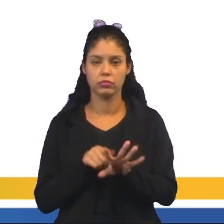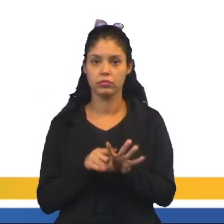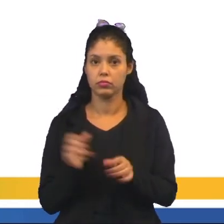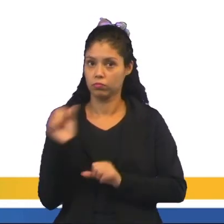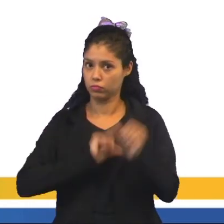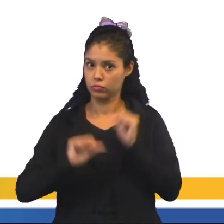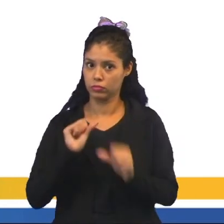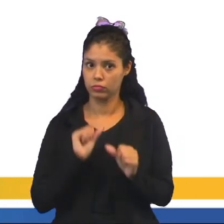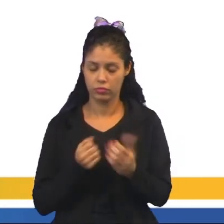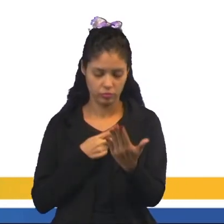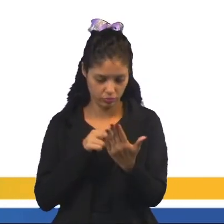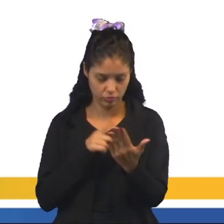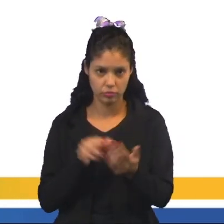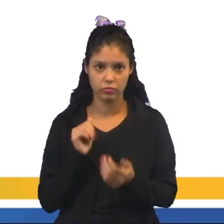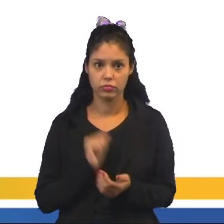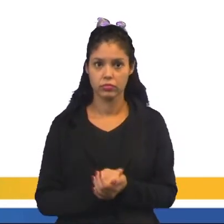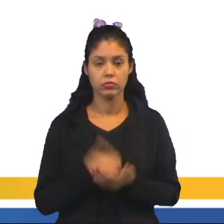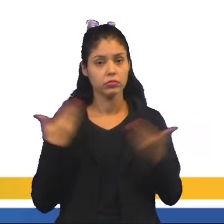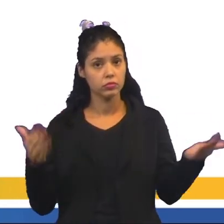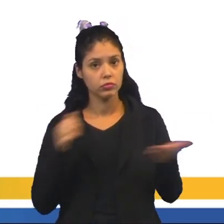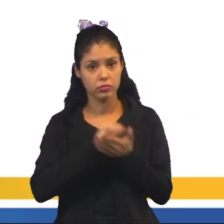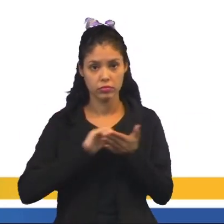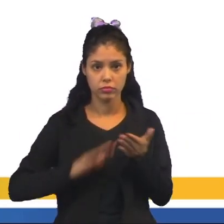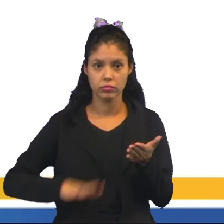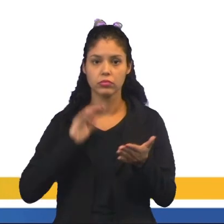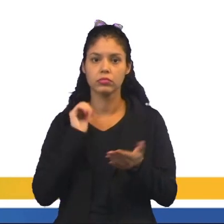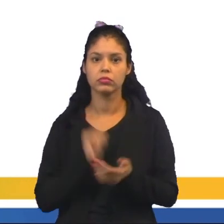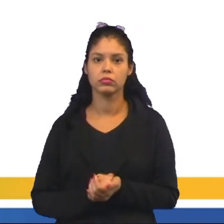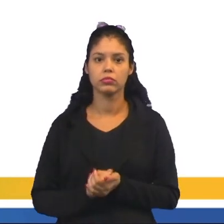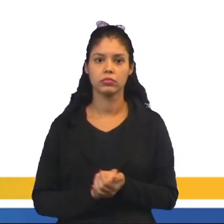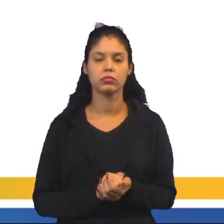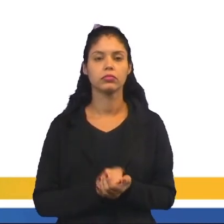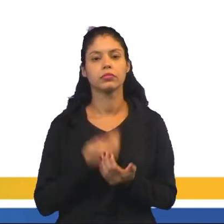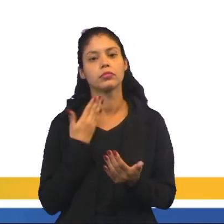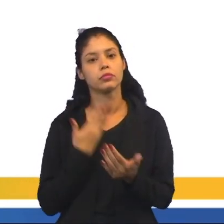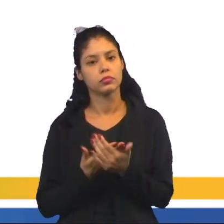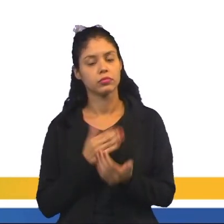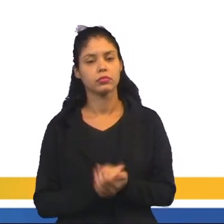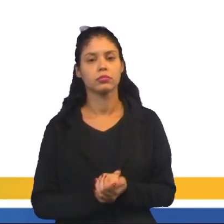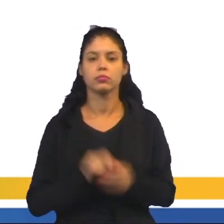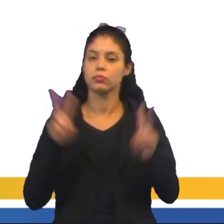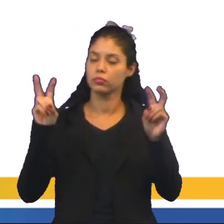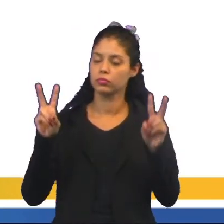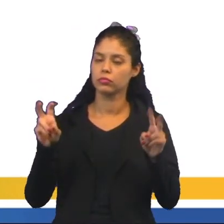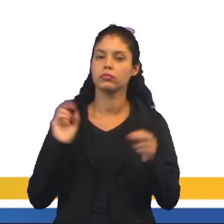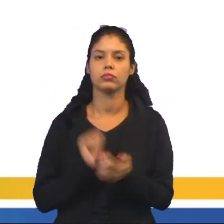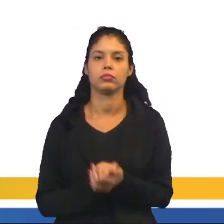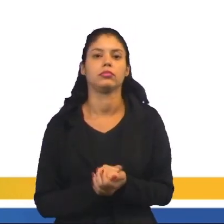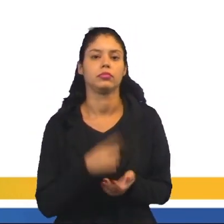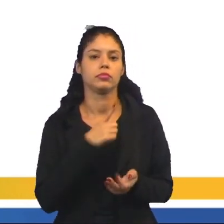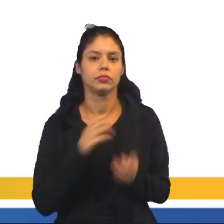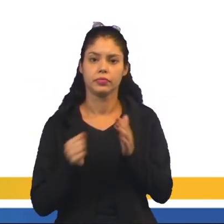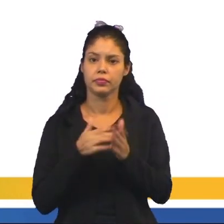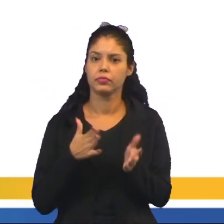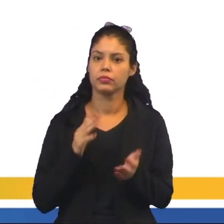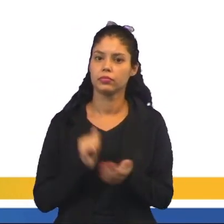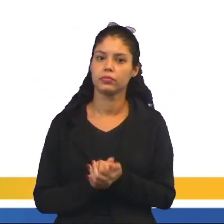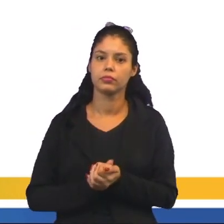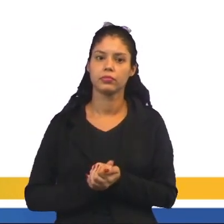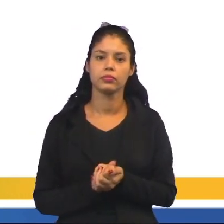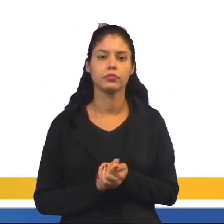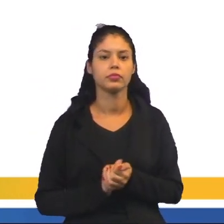por uma distração. Com isso, a gente entra no nosso exercitando. É um assunto que tem muito a ver com a questão